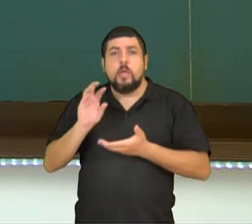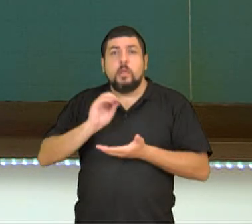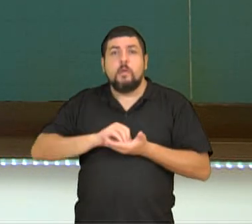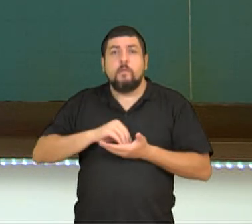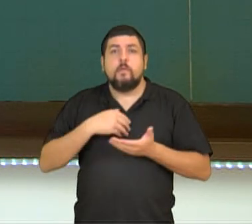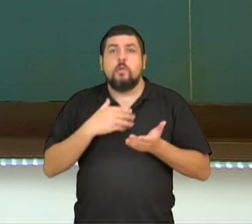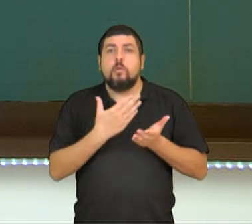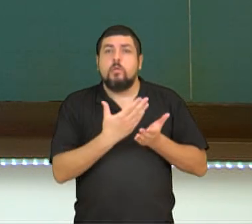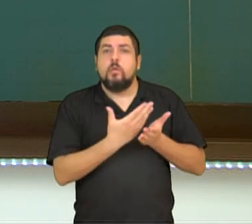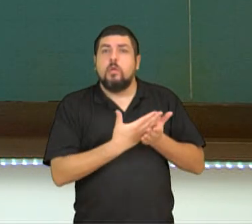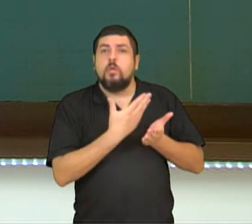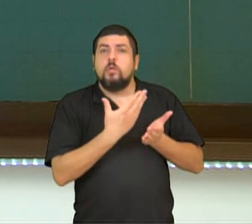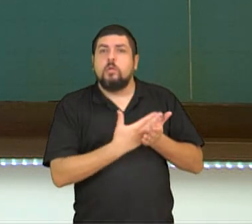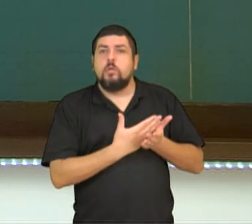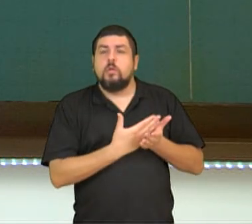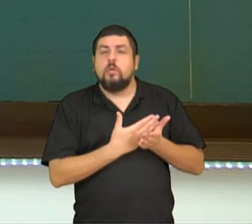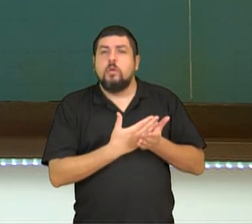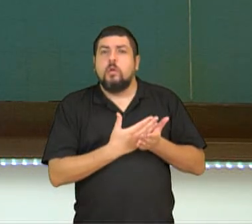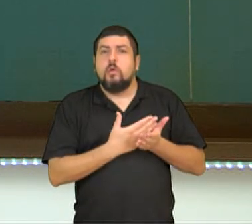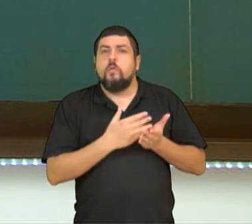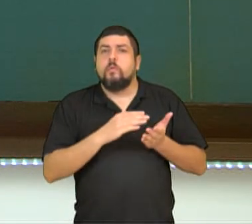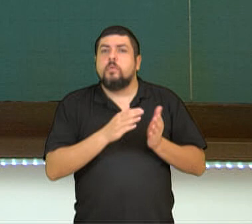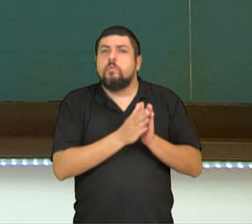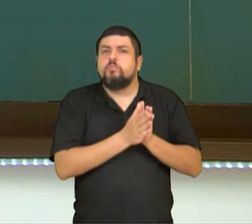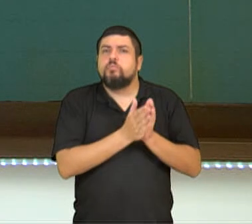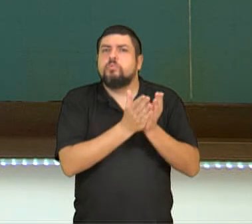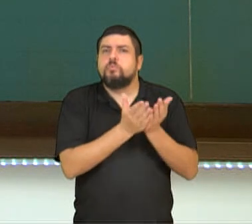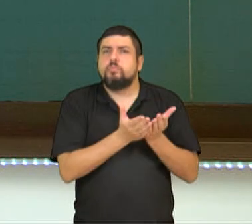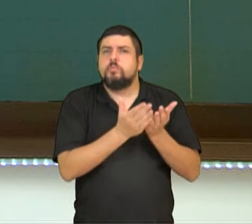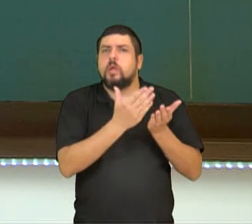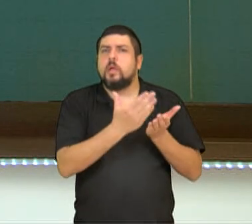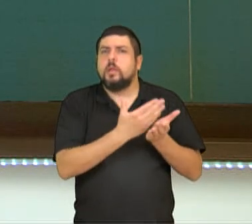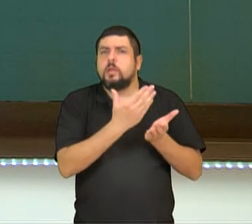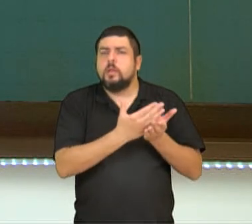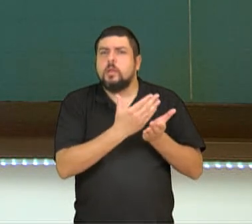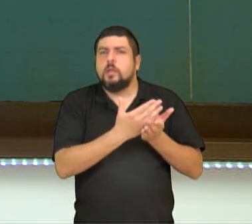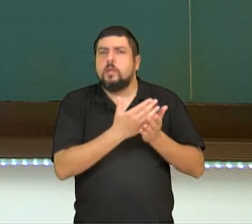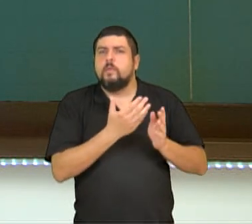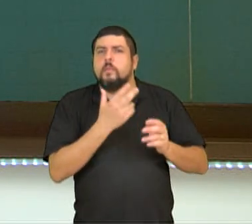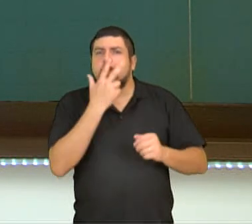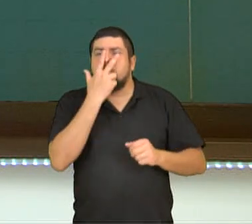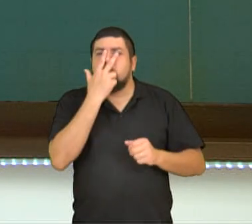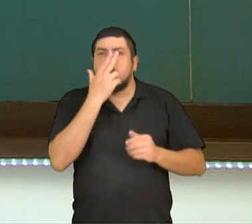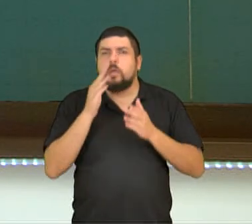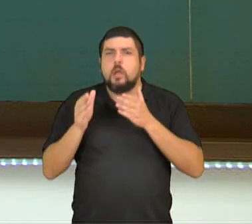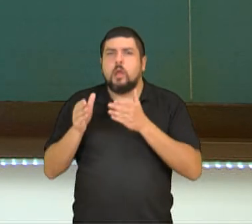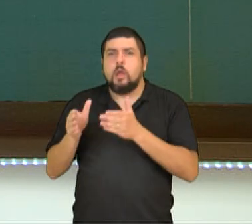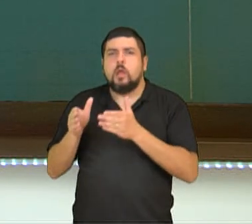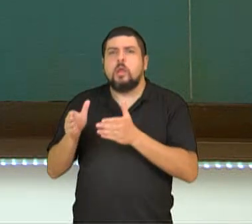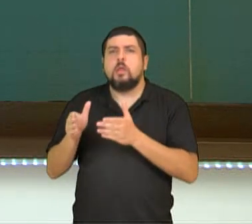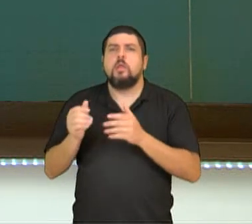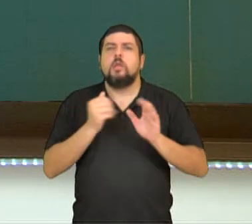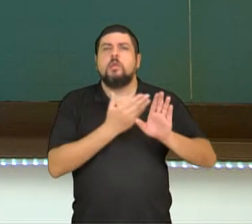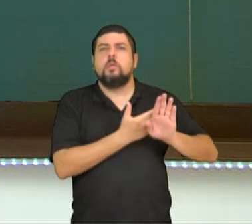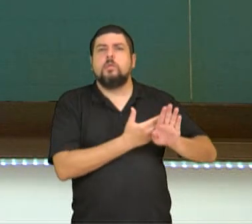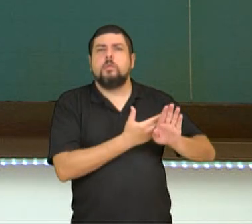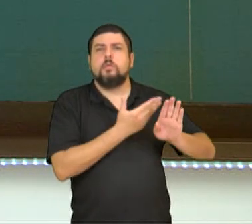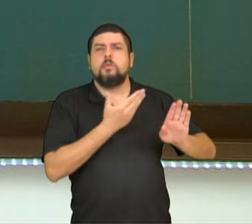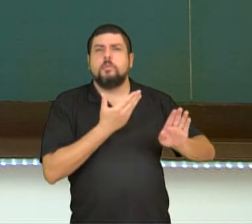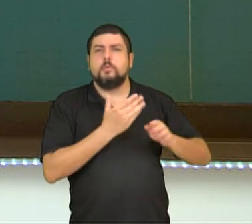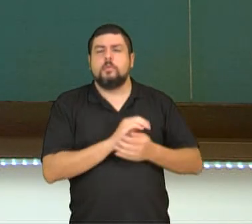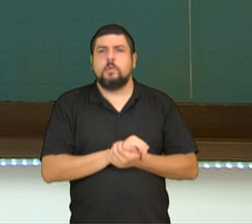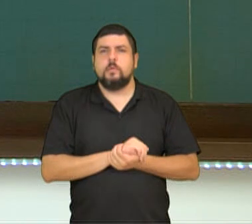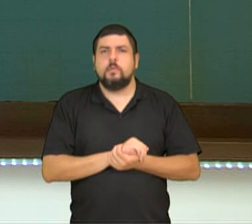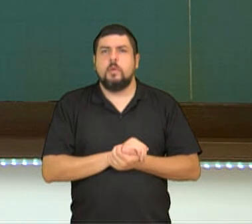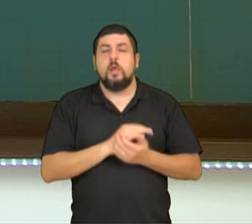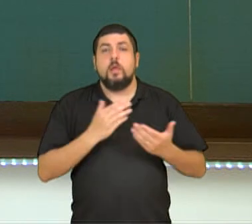suas interações verbais. Né? Então, isso pode ocasionar aí fazer com que o livro